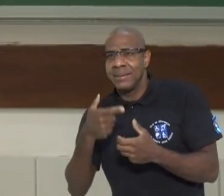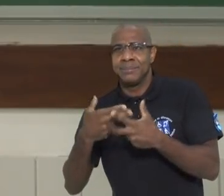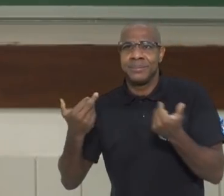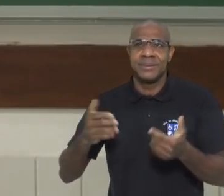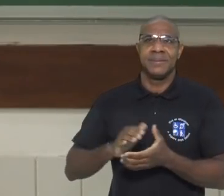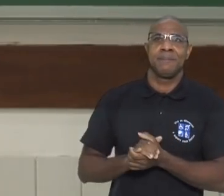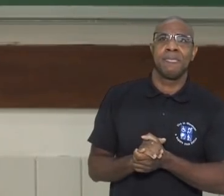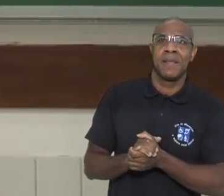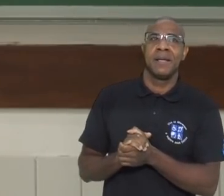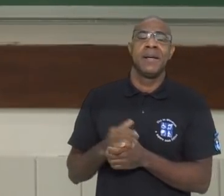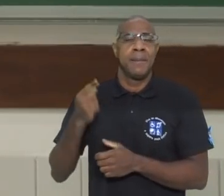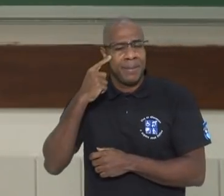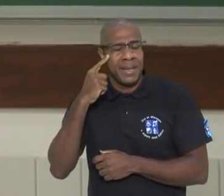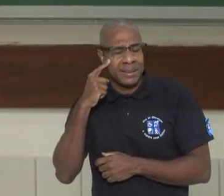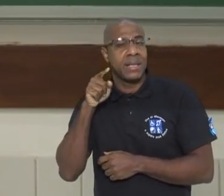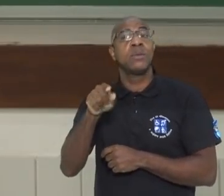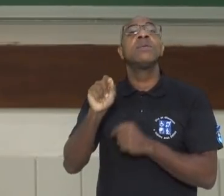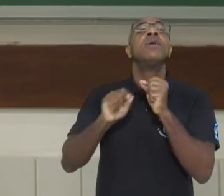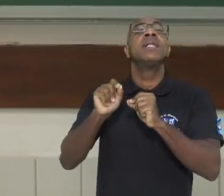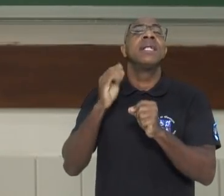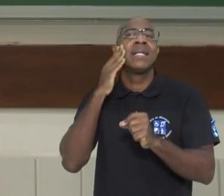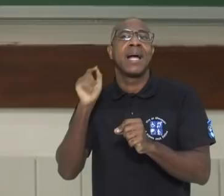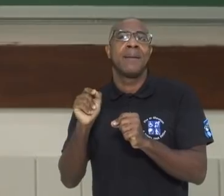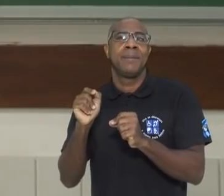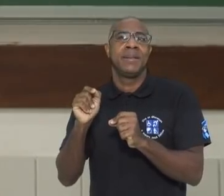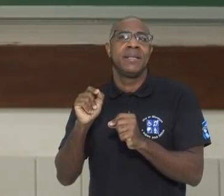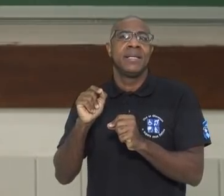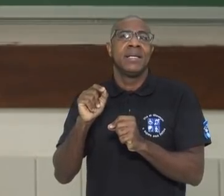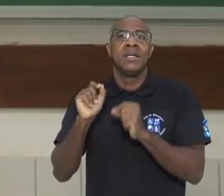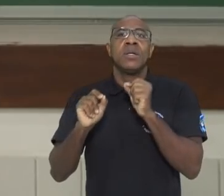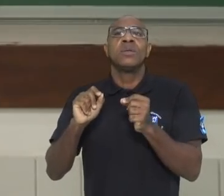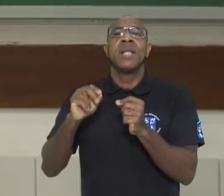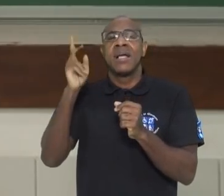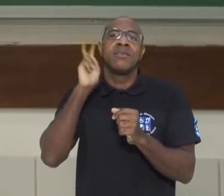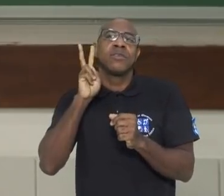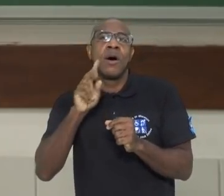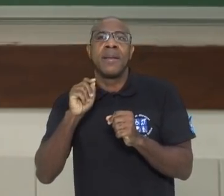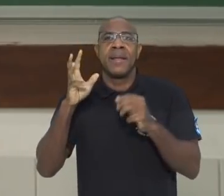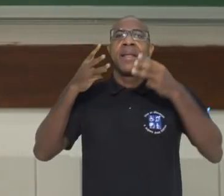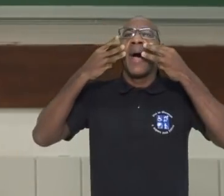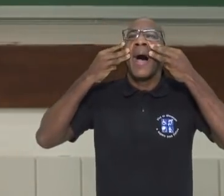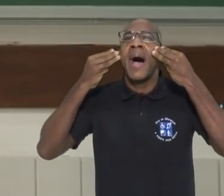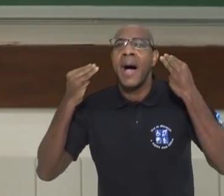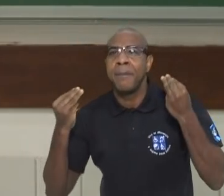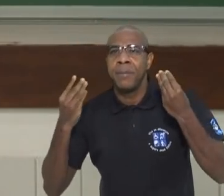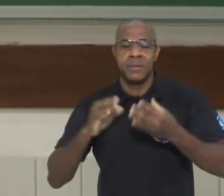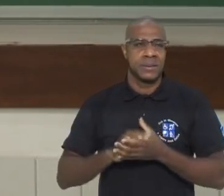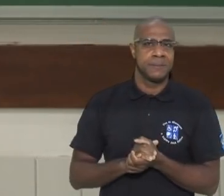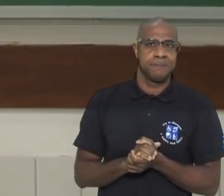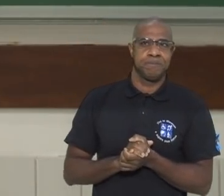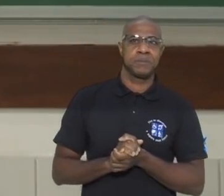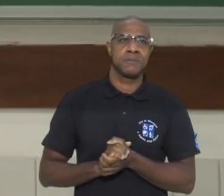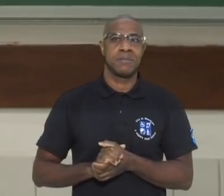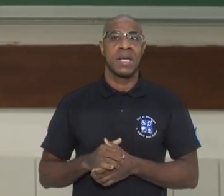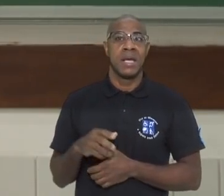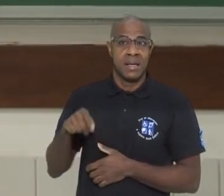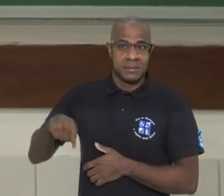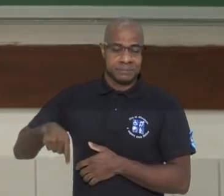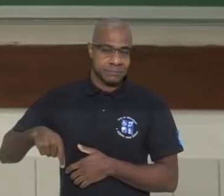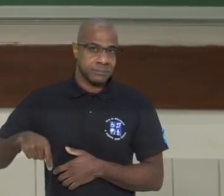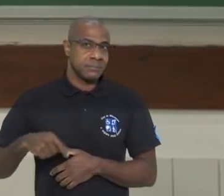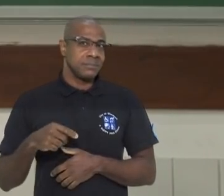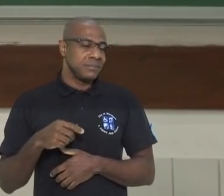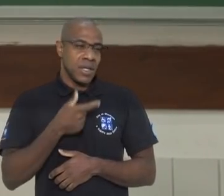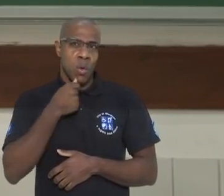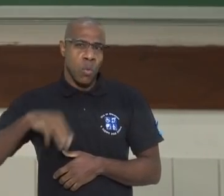as raposas. E observe ali que o príncipezinho, ele fica perguntando ali, o que é cativar? O que